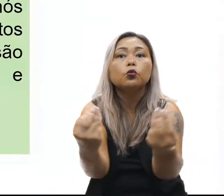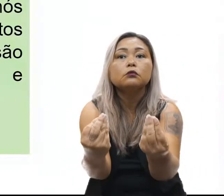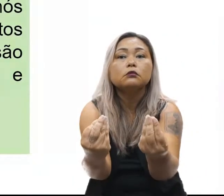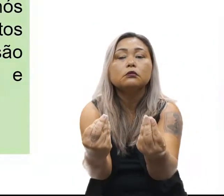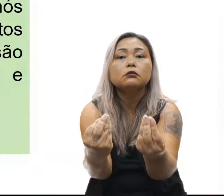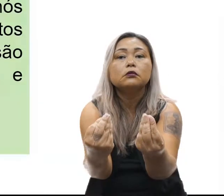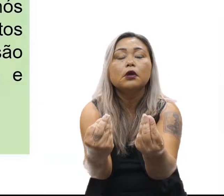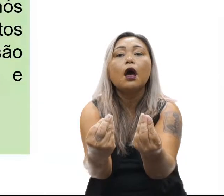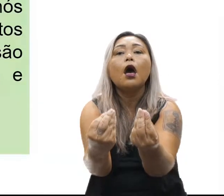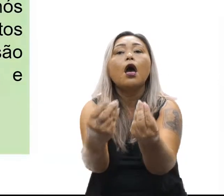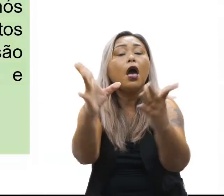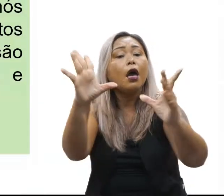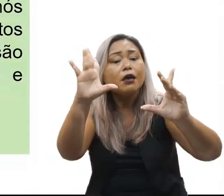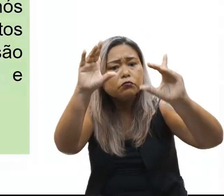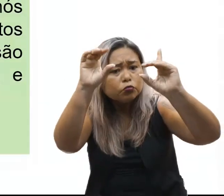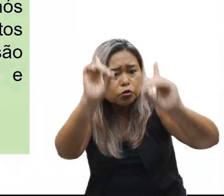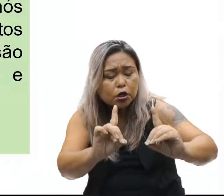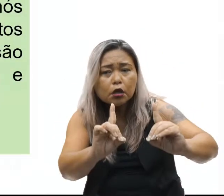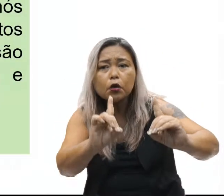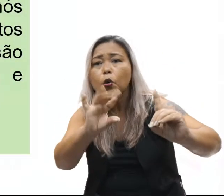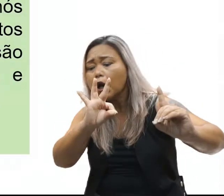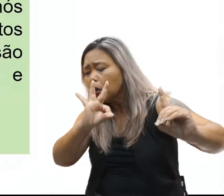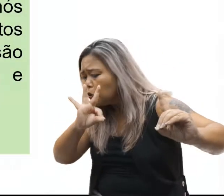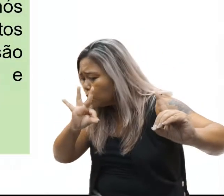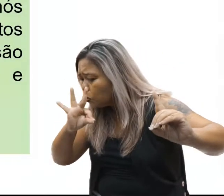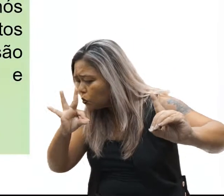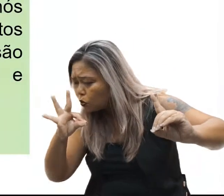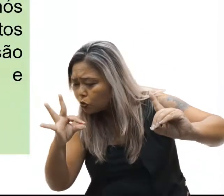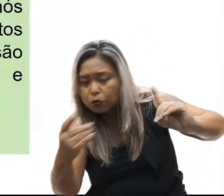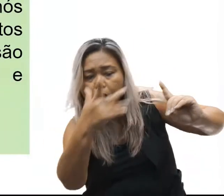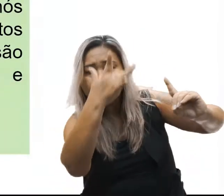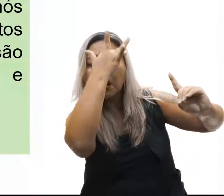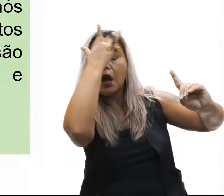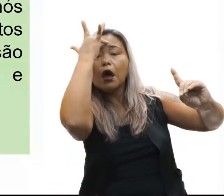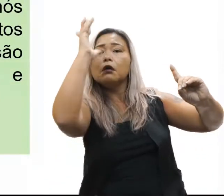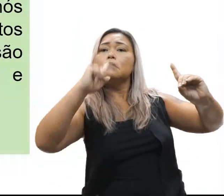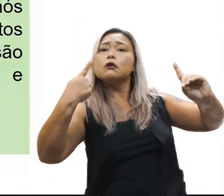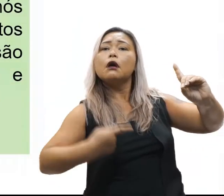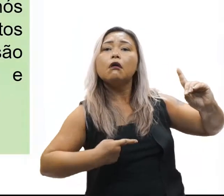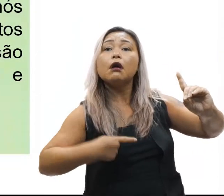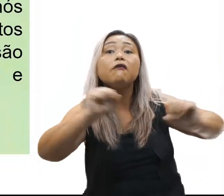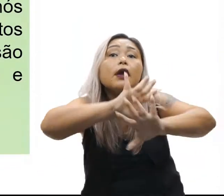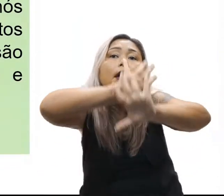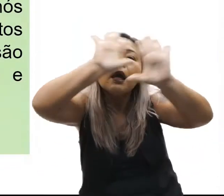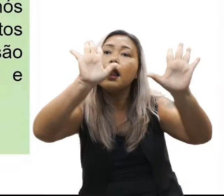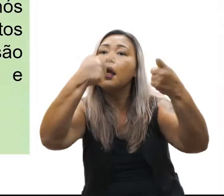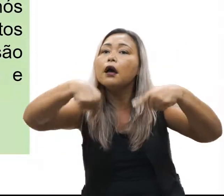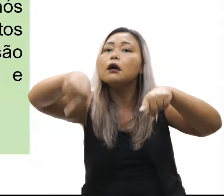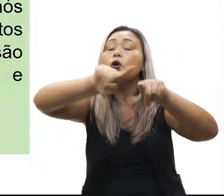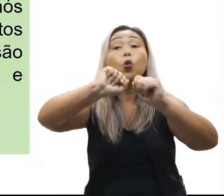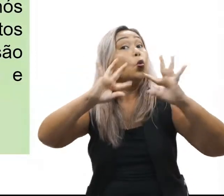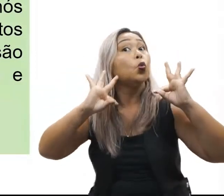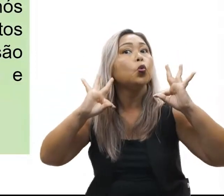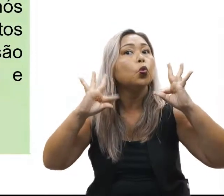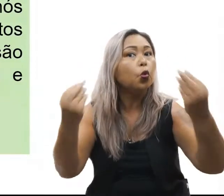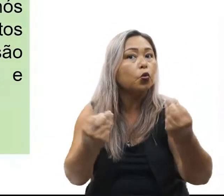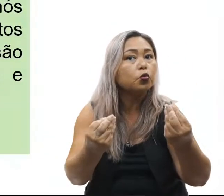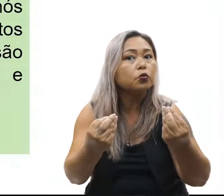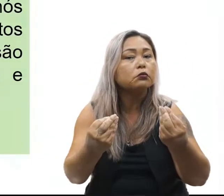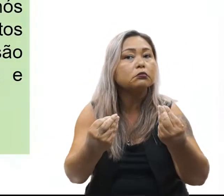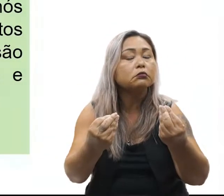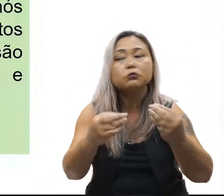direitos inerentes a todos os seres humanos, que fique claro aqui pra gente, todos, sem